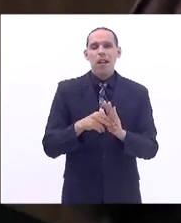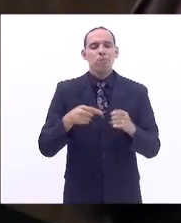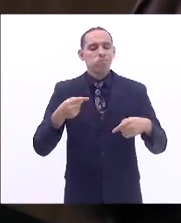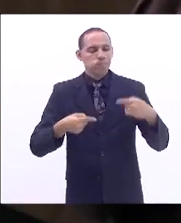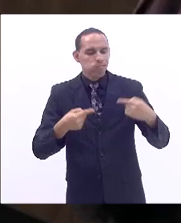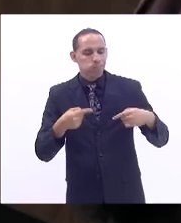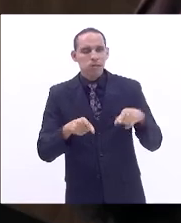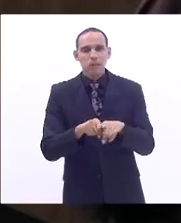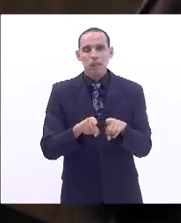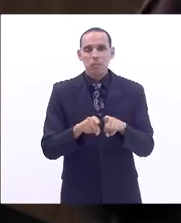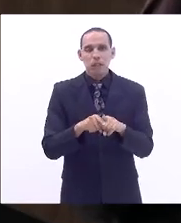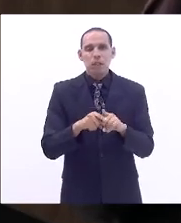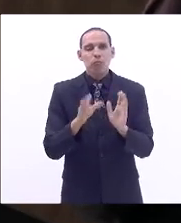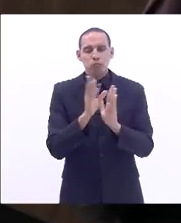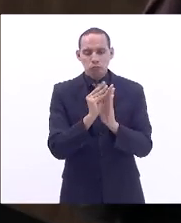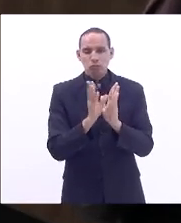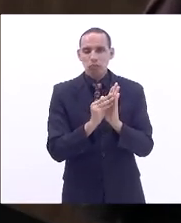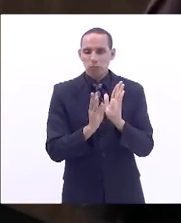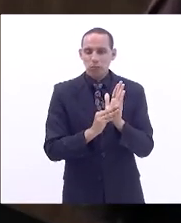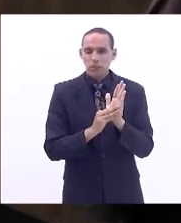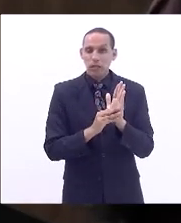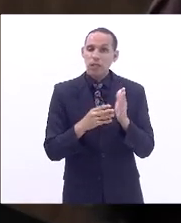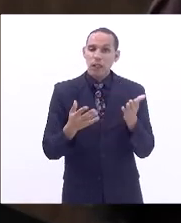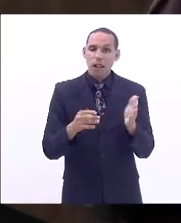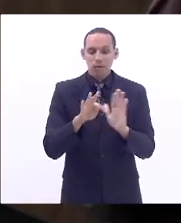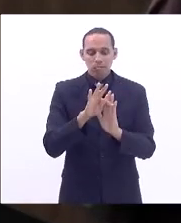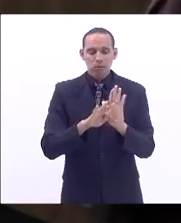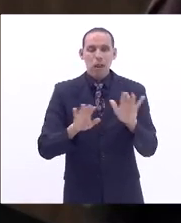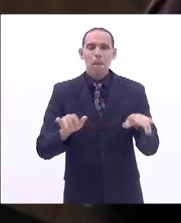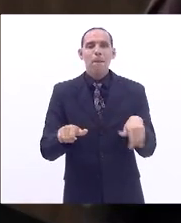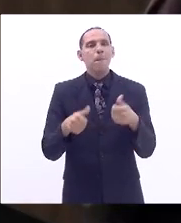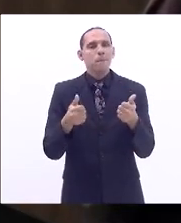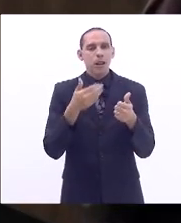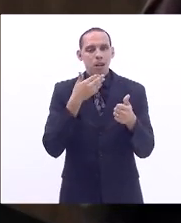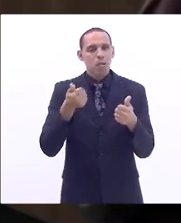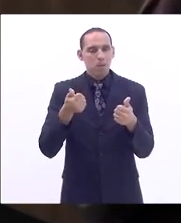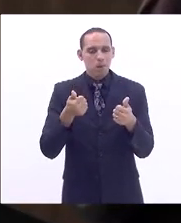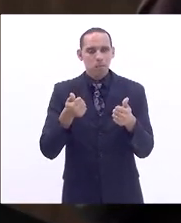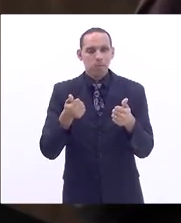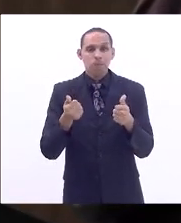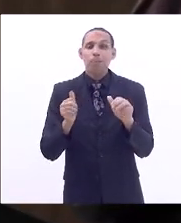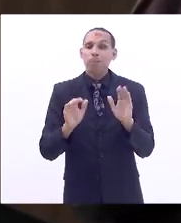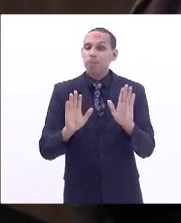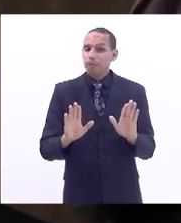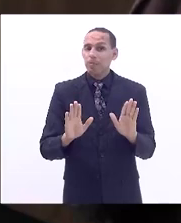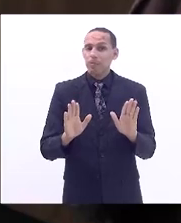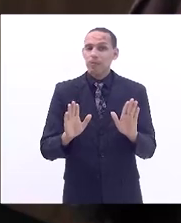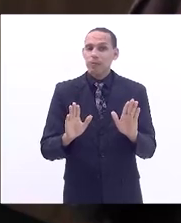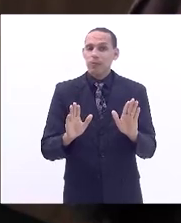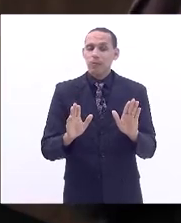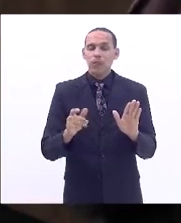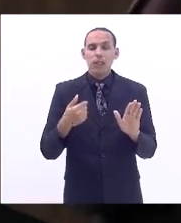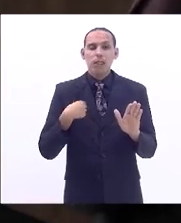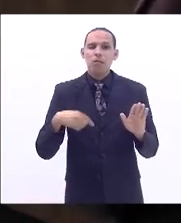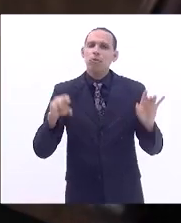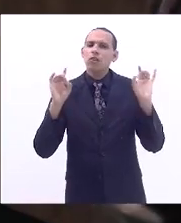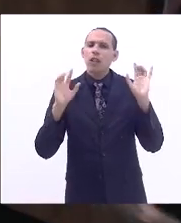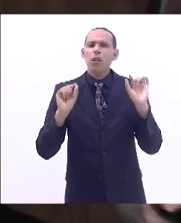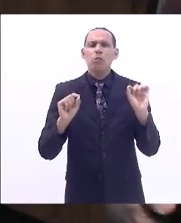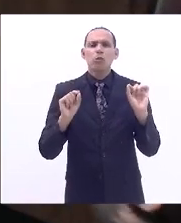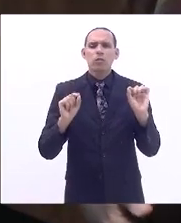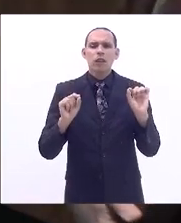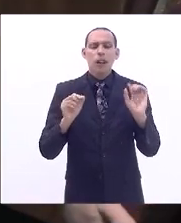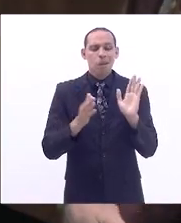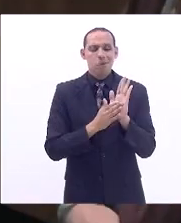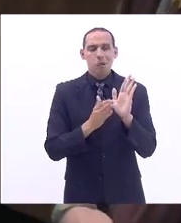enfim E com isso buscar o aperfeiçoamento do texto original do projeto é entretanto que eu quero ressaltar aqui é o mérito da proposta